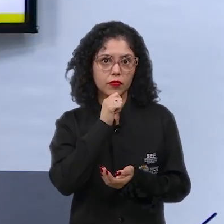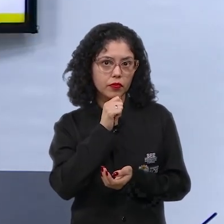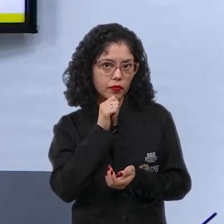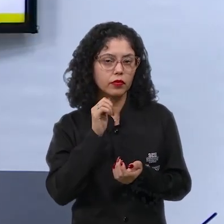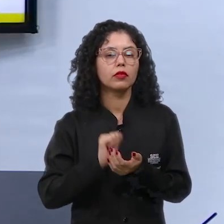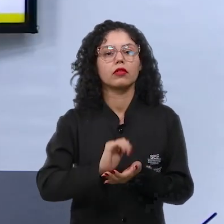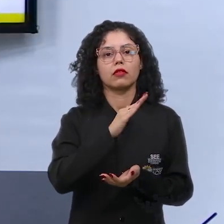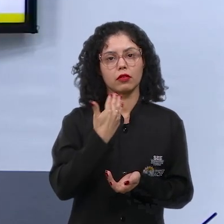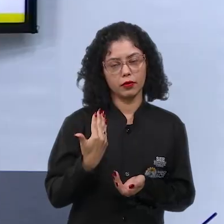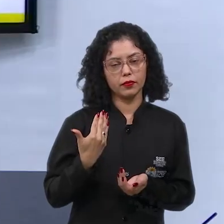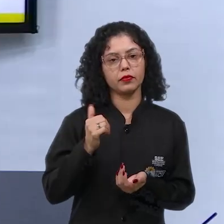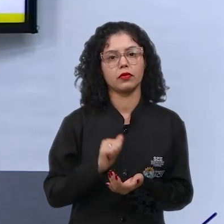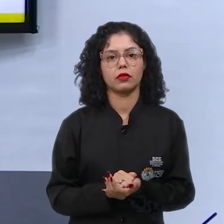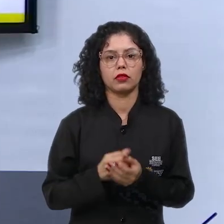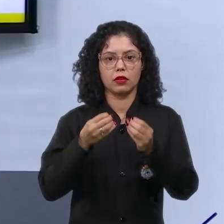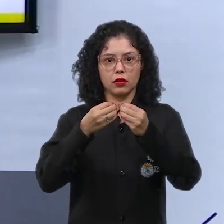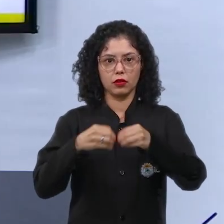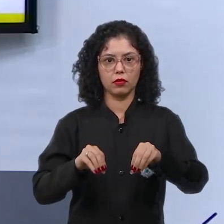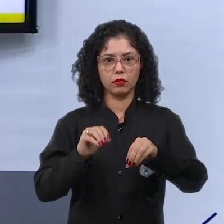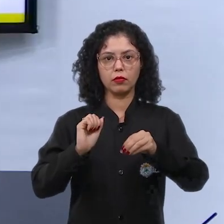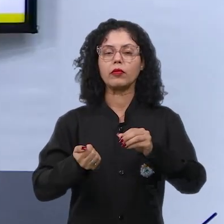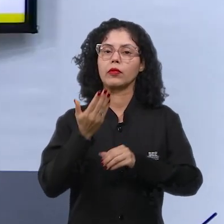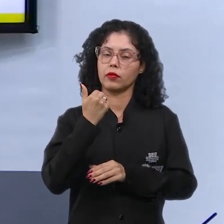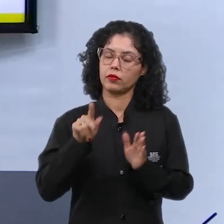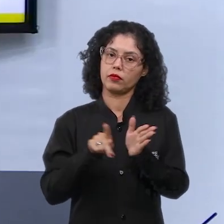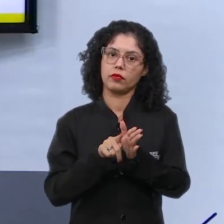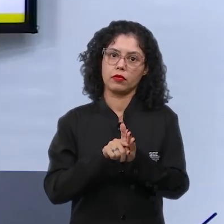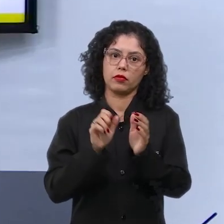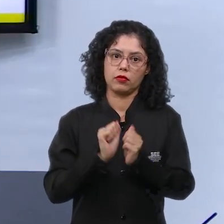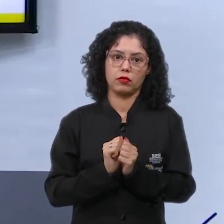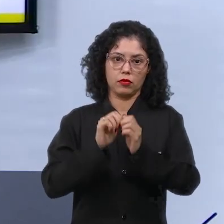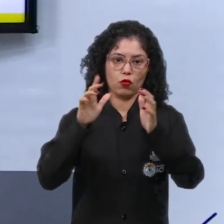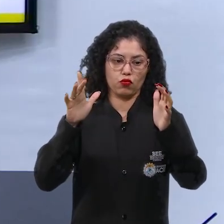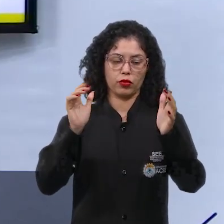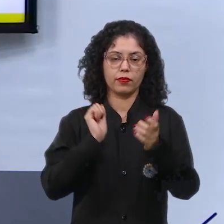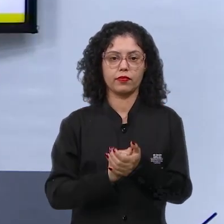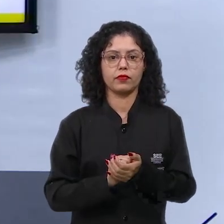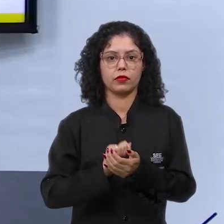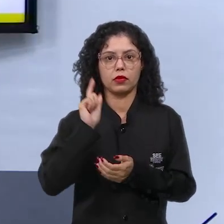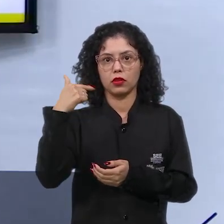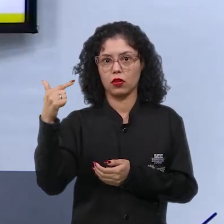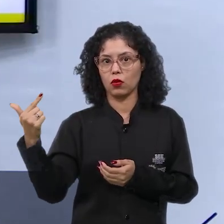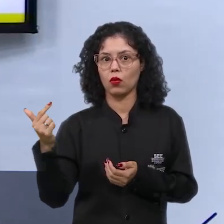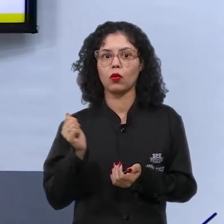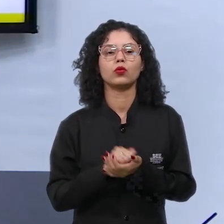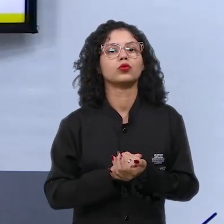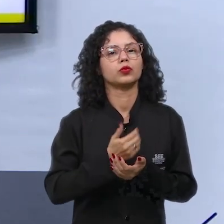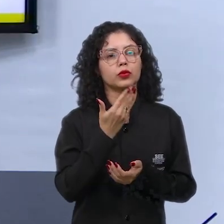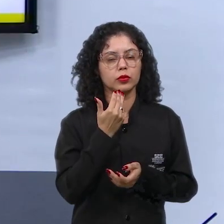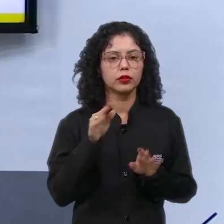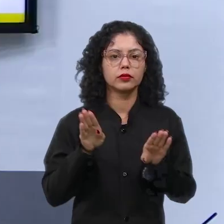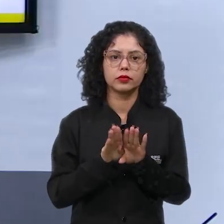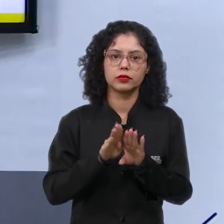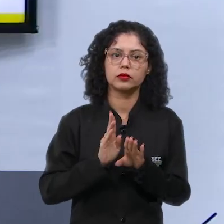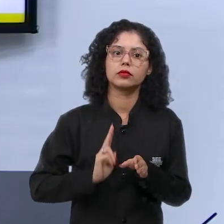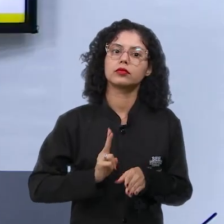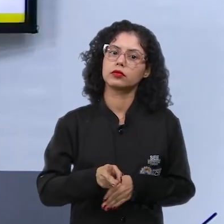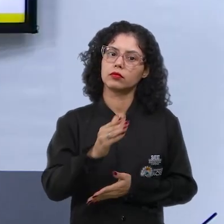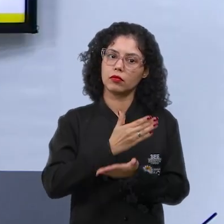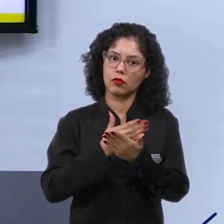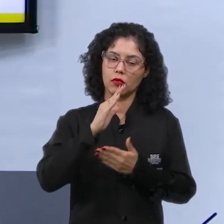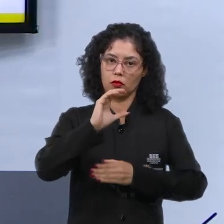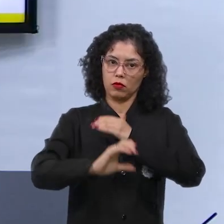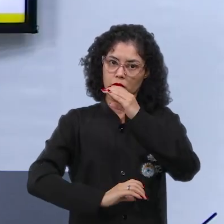vai morrer. E os ovos que estão se alimentando dela vai eclodir e vai atrás de outras larvas para se alimentar, para começar o